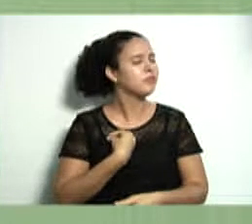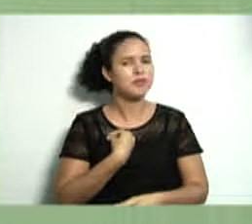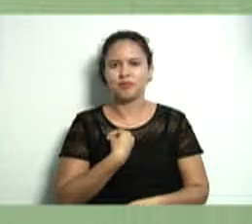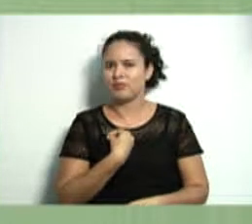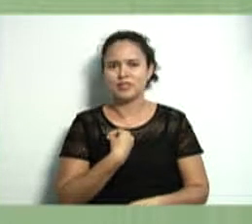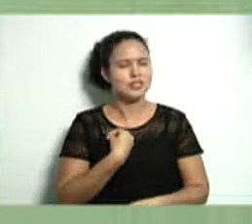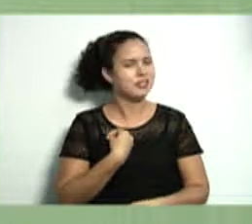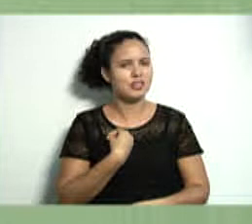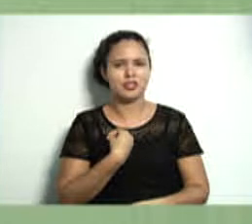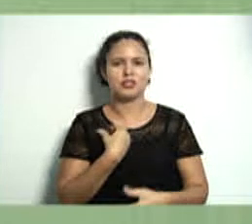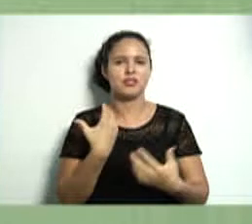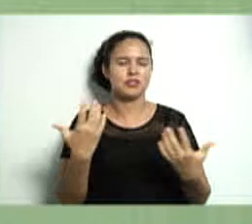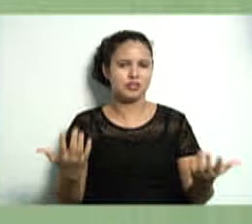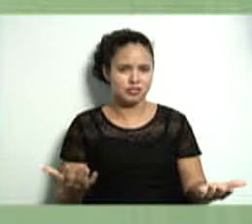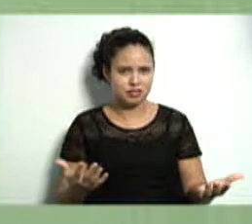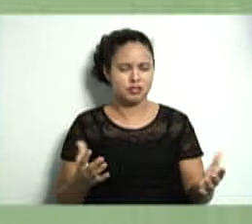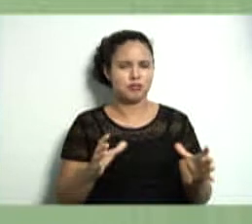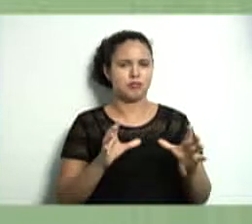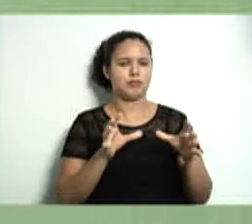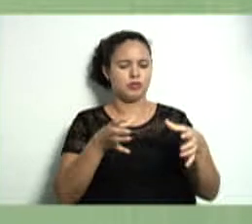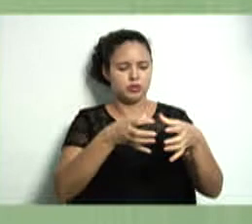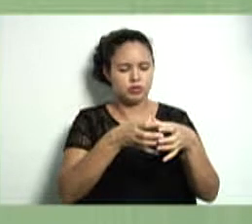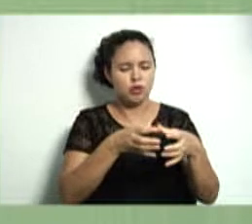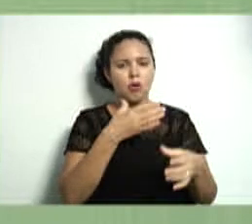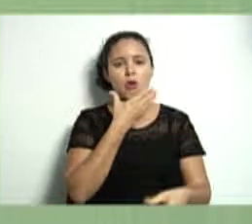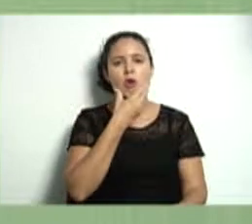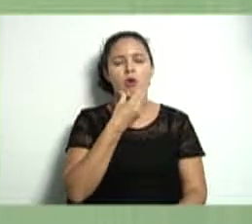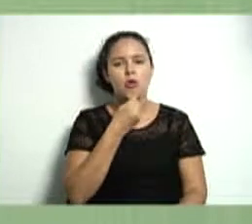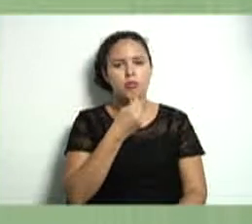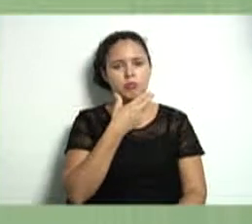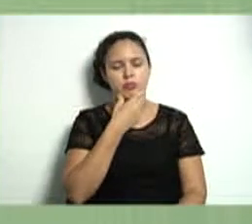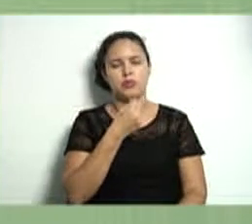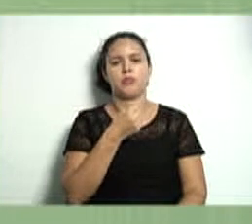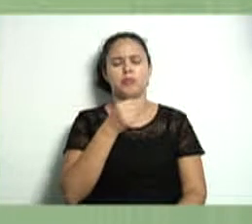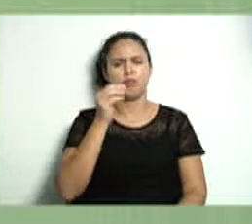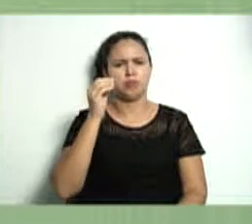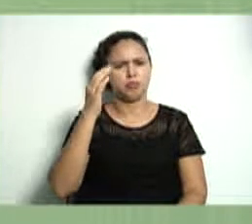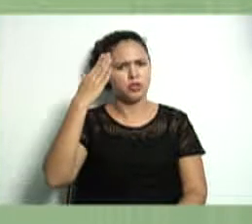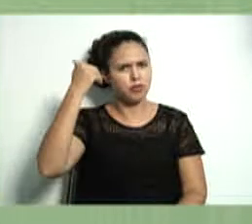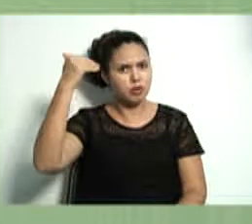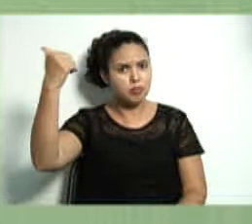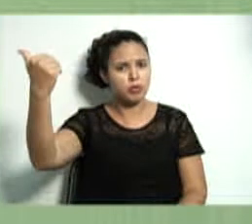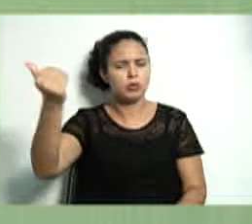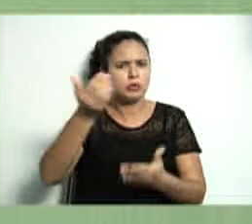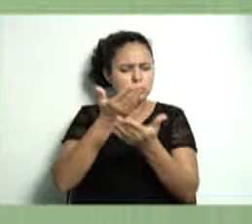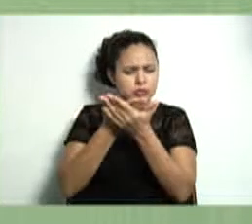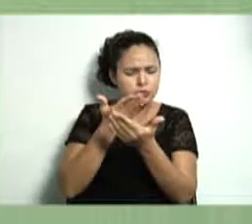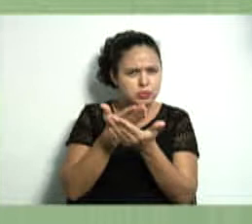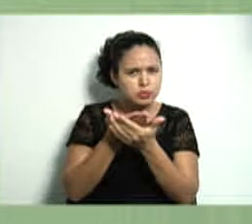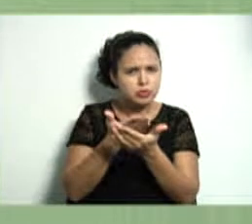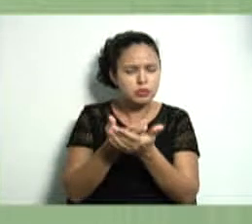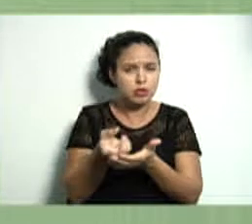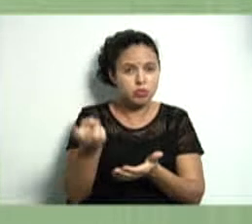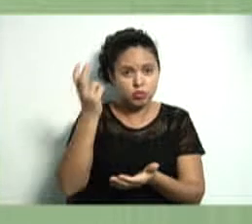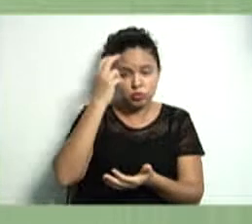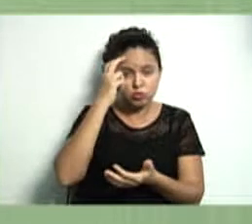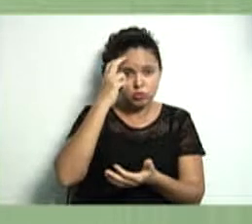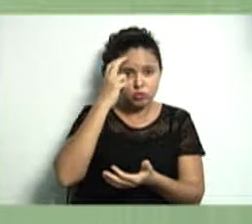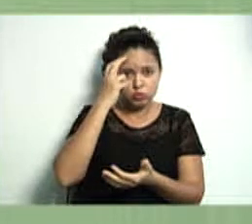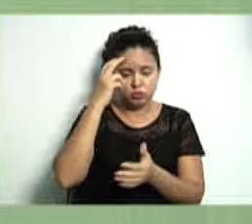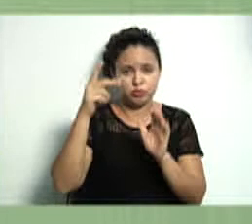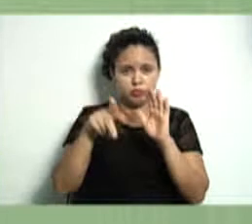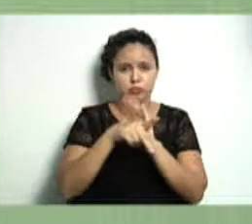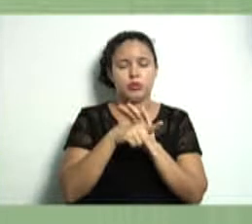trabalho. Marshall Sahlins, ele é um antropólogo, ele é um estudioso da cultura do homem. Ele chama